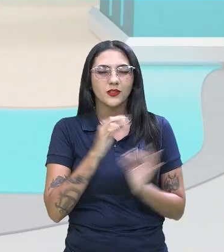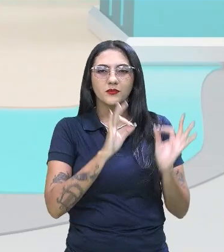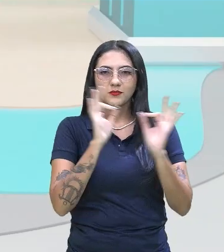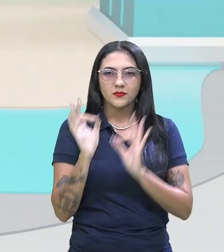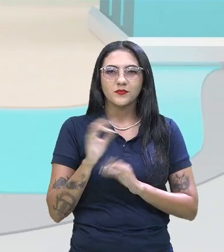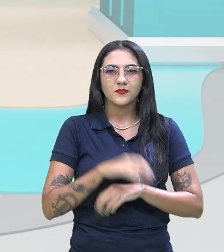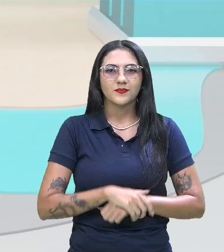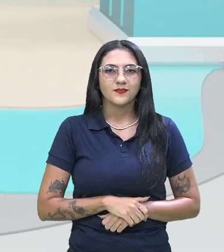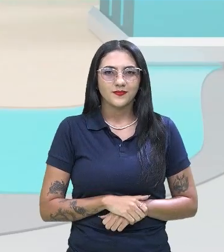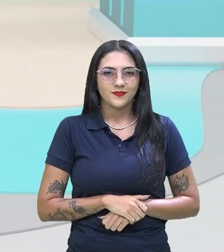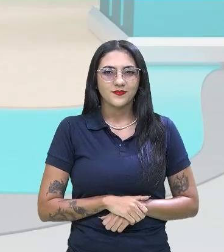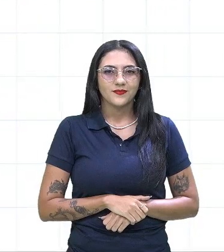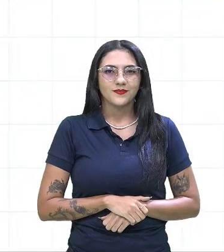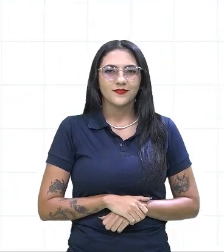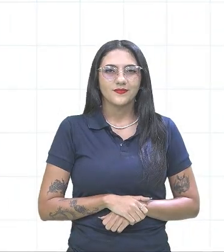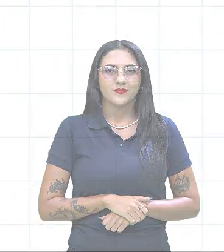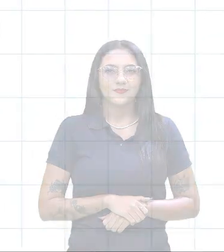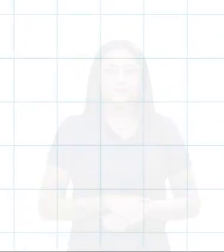nossa unidade.